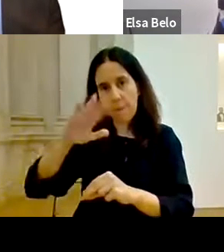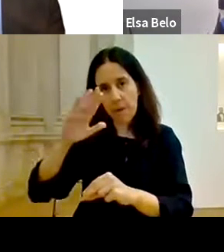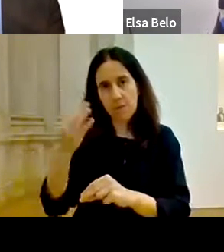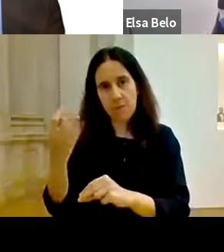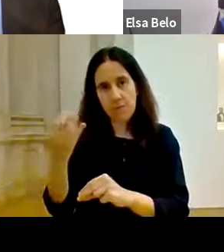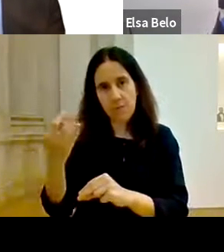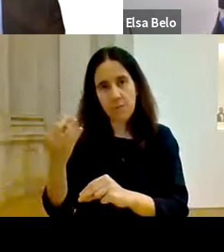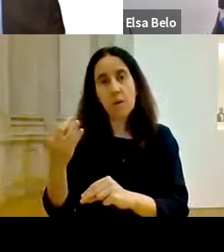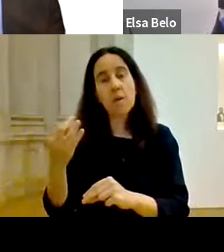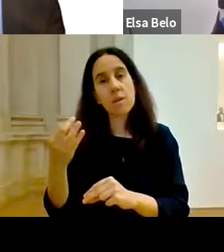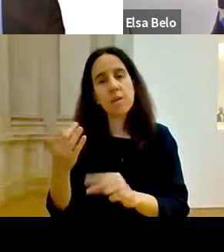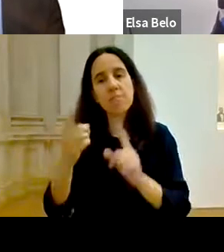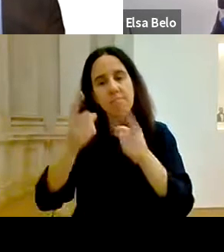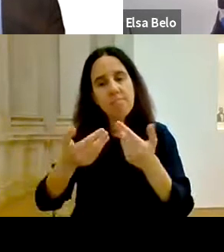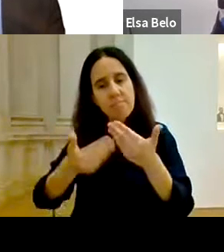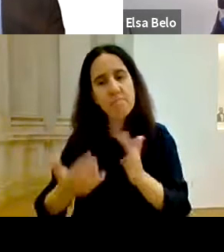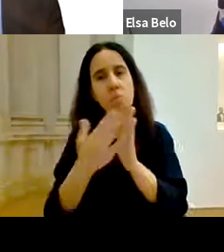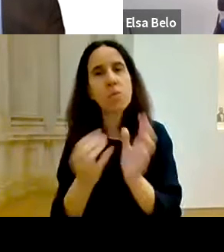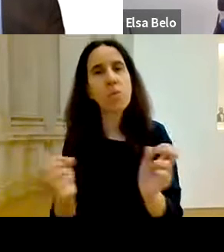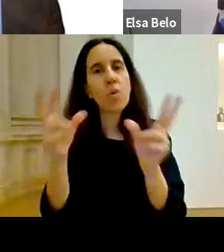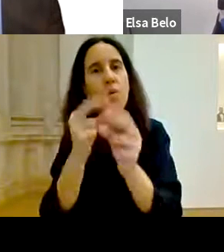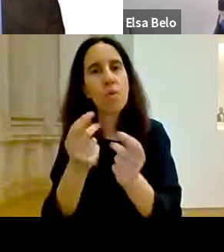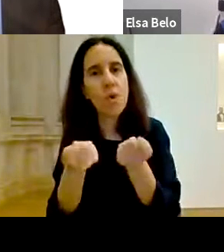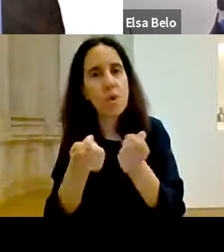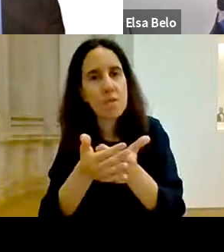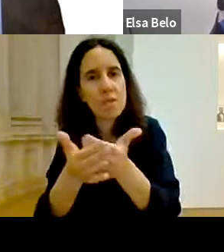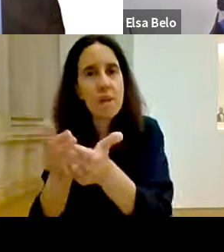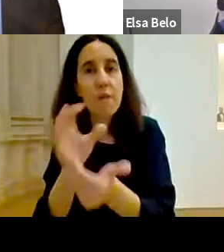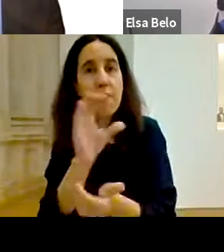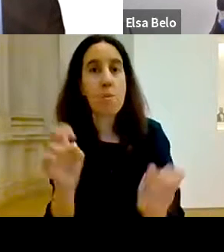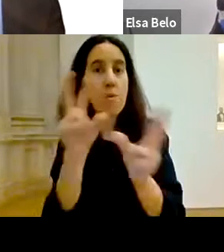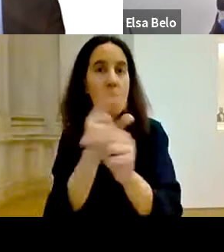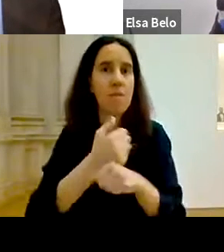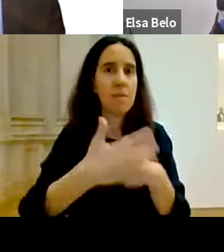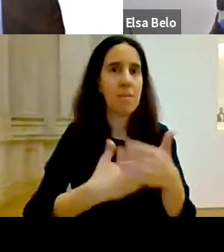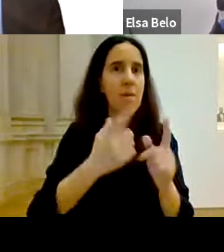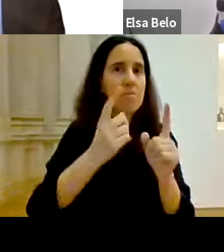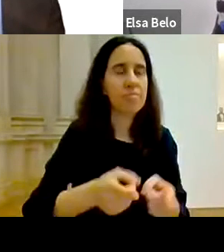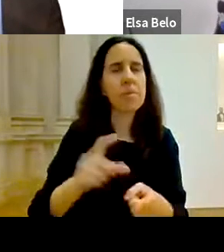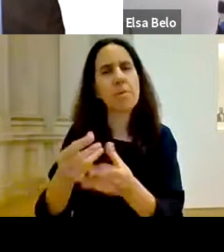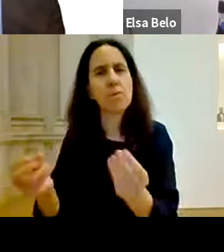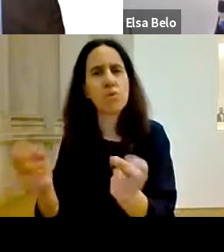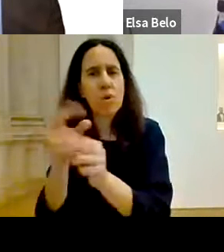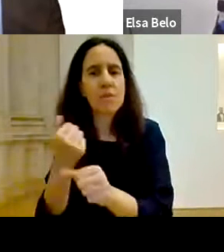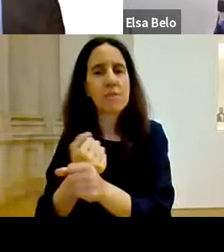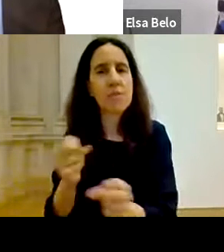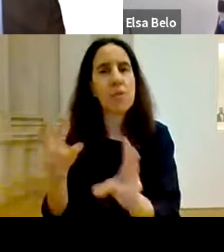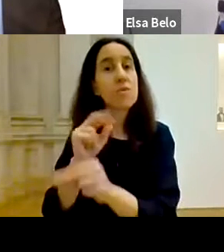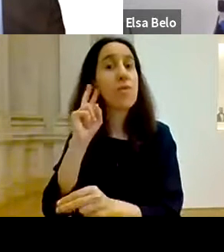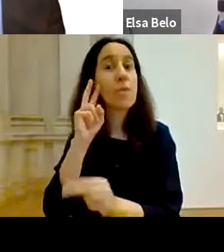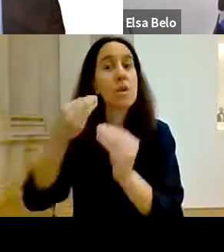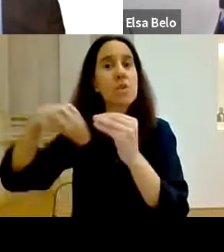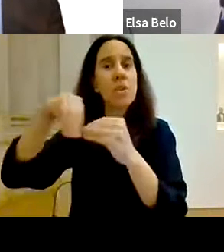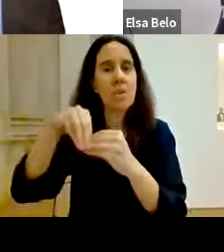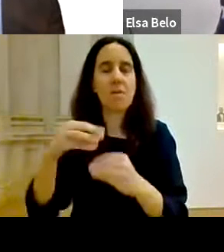que introduza novos modelos de organização, que introduza novas formas de trabalho, também novos produtos e novos serviços de valor acrescentado, claramente